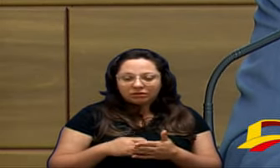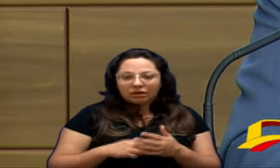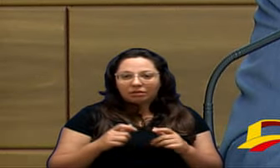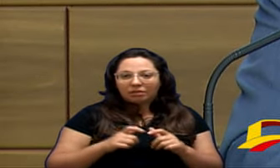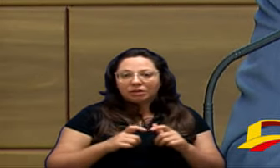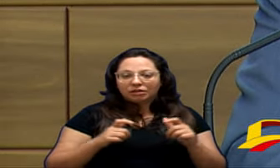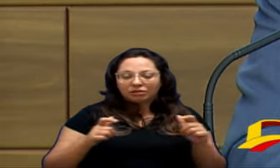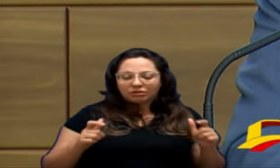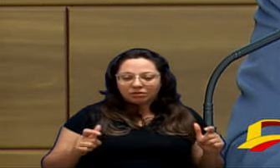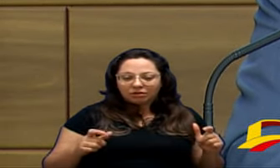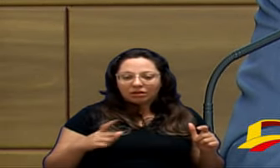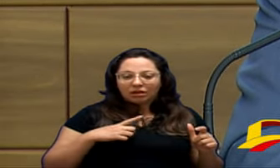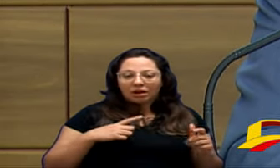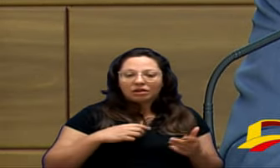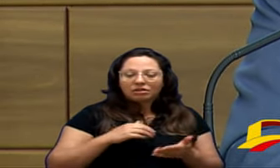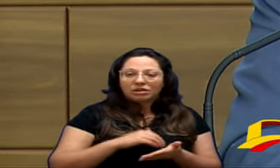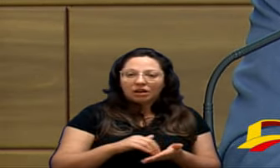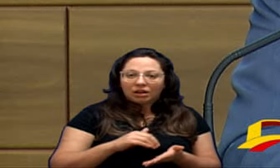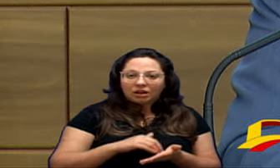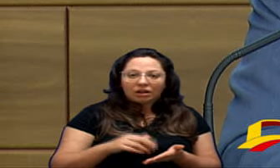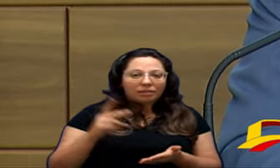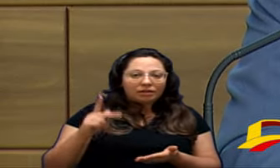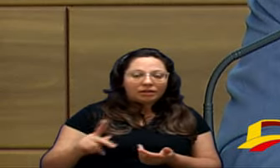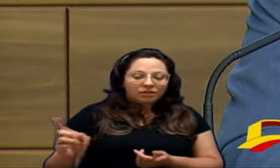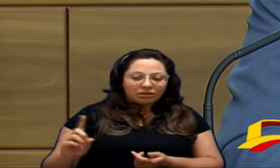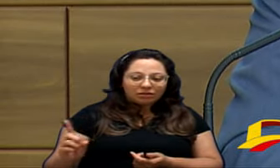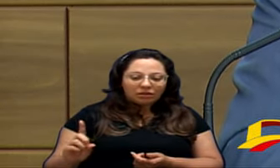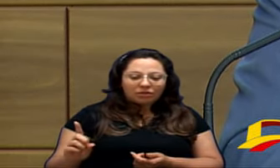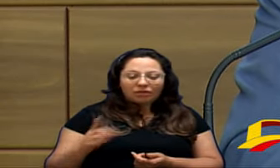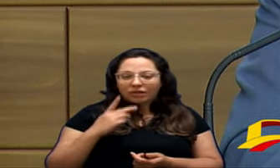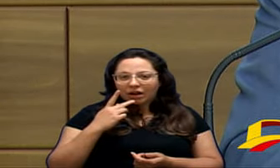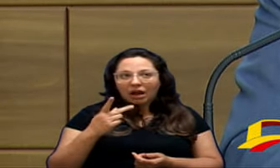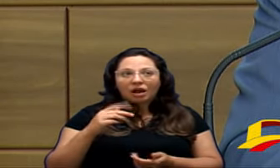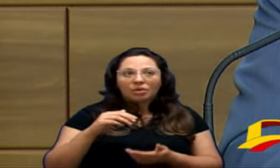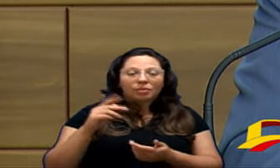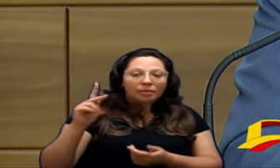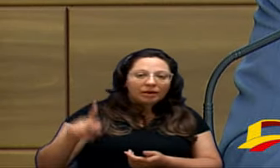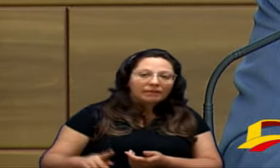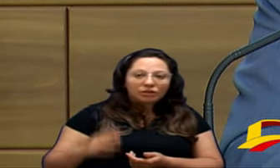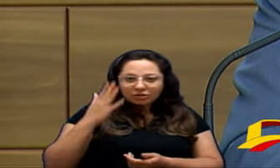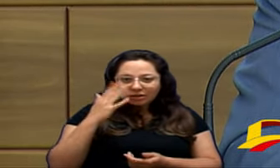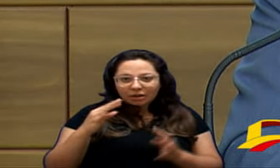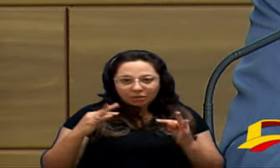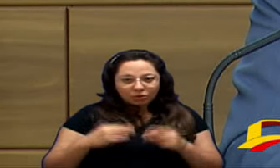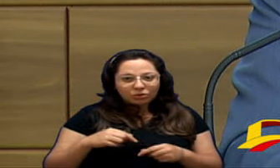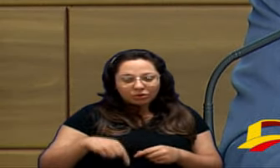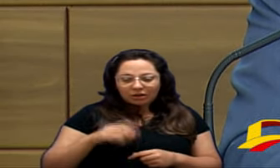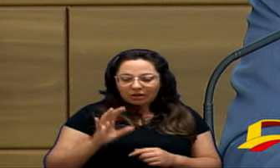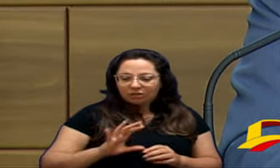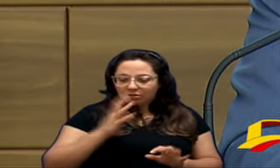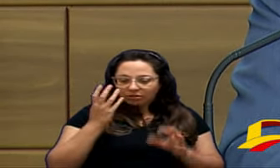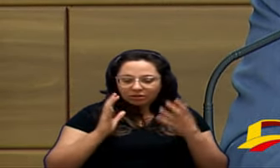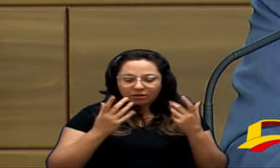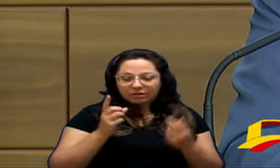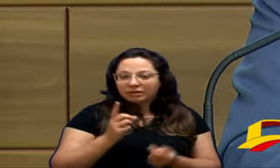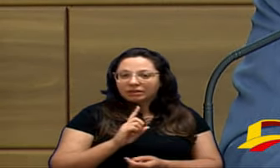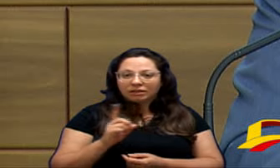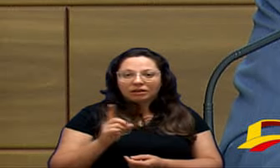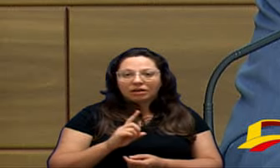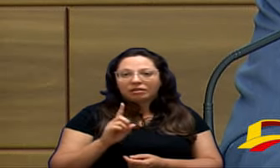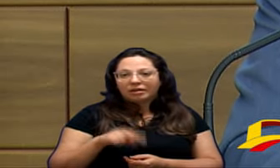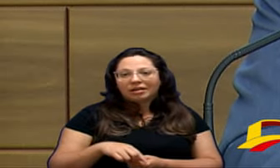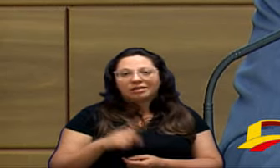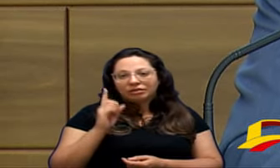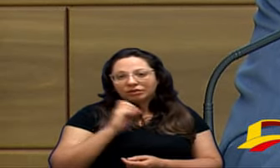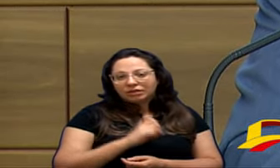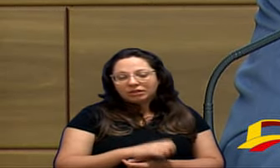são assinados pelos secretários e não pelo prefeito dizer que o prefeito tem ciência de tudo que acontece dentro da prefeitura seria na na verdade até leviano